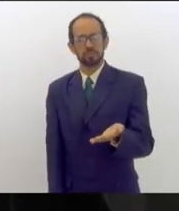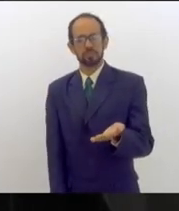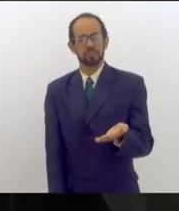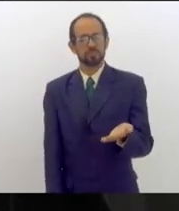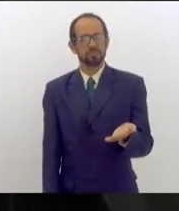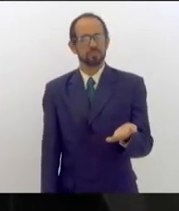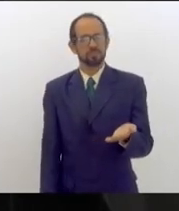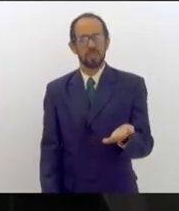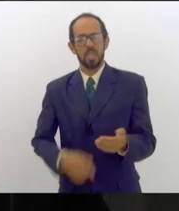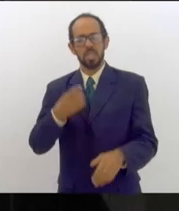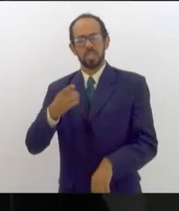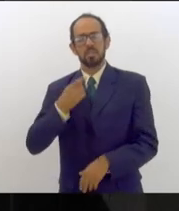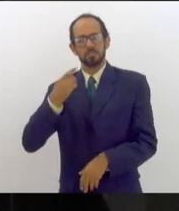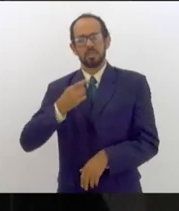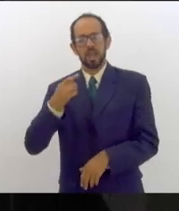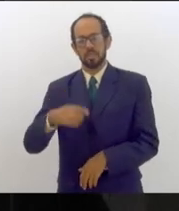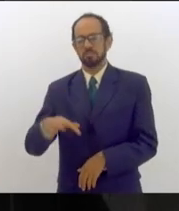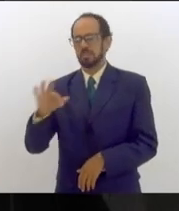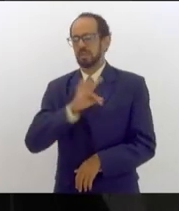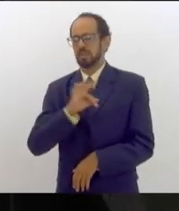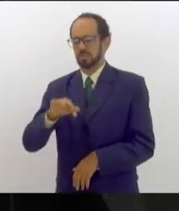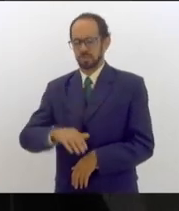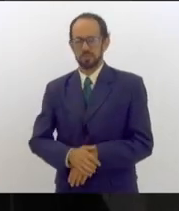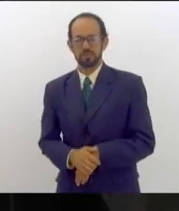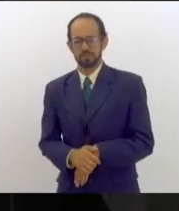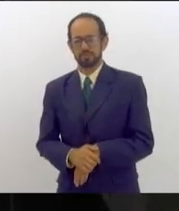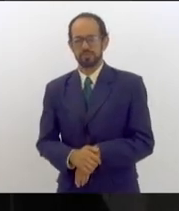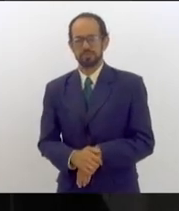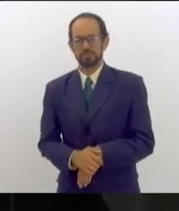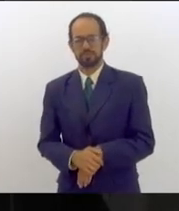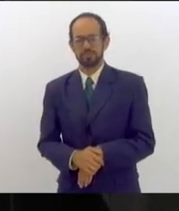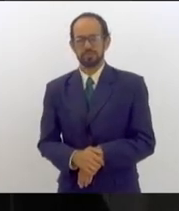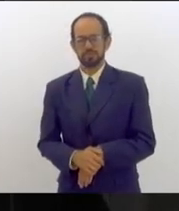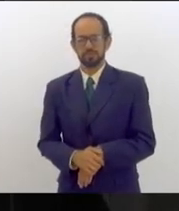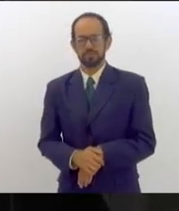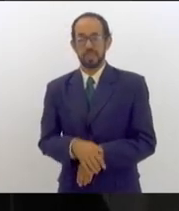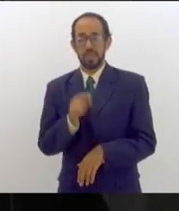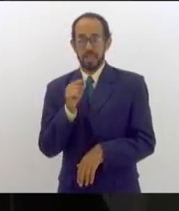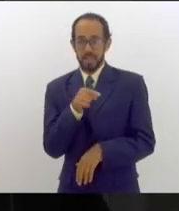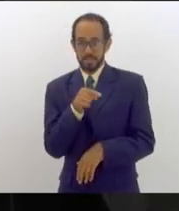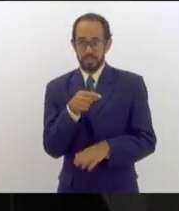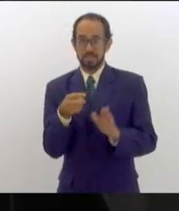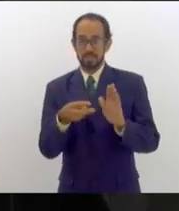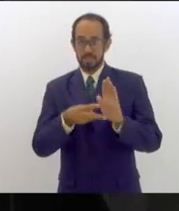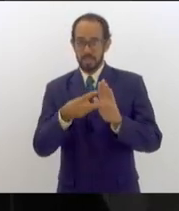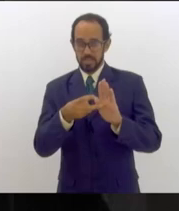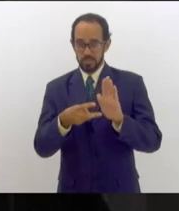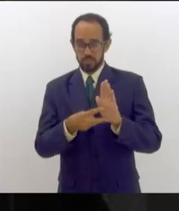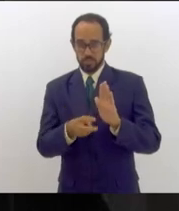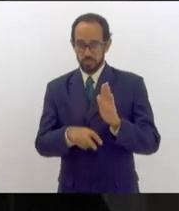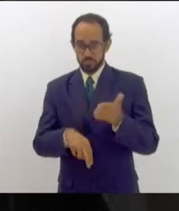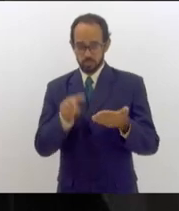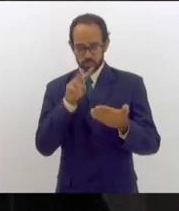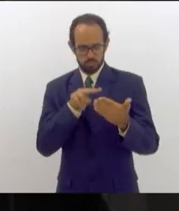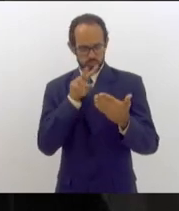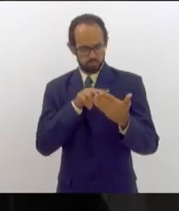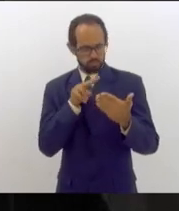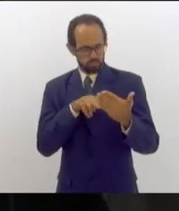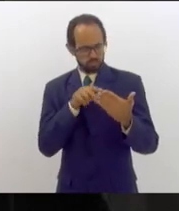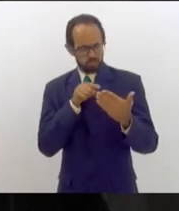E aí deputada Marta Rocha neste artigo na leitura que fiz